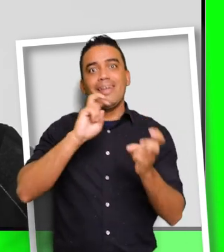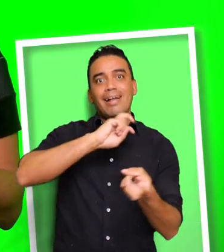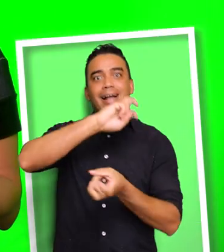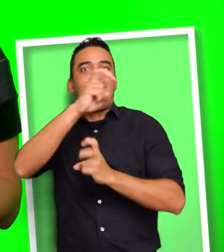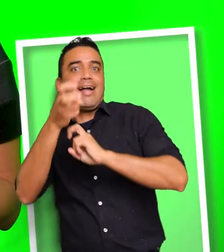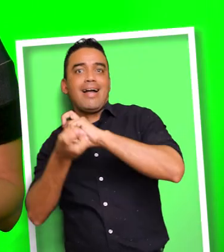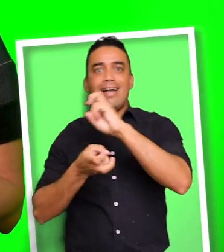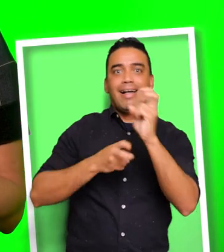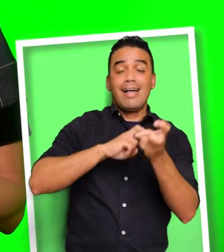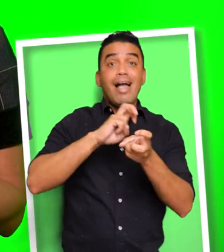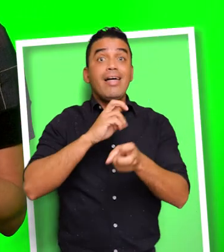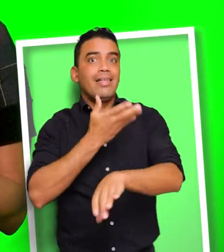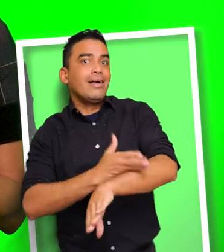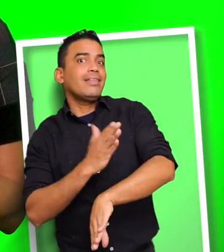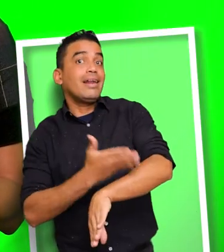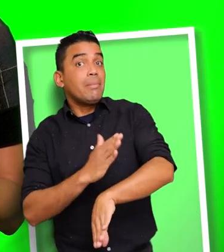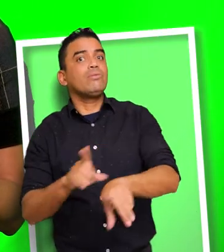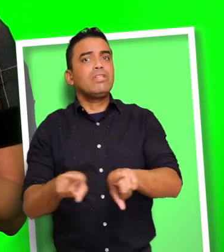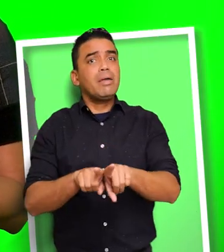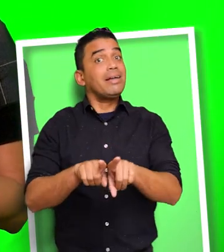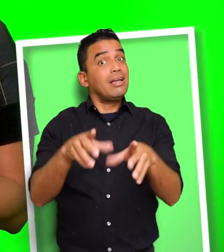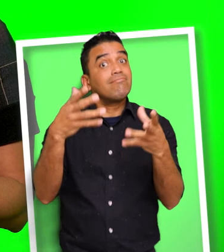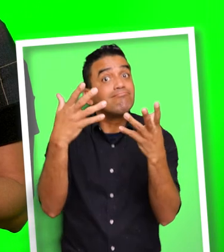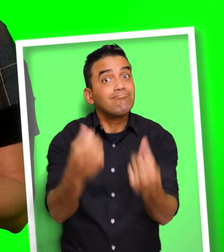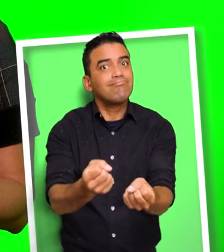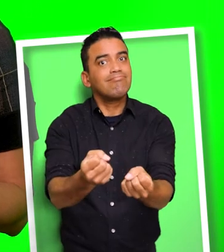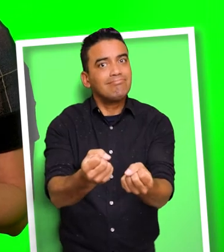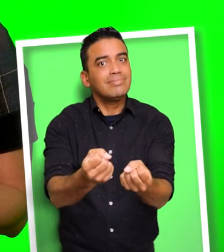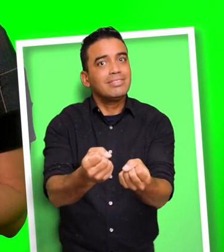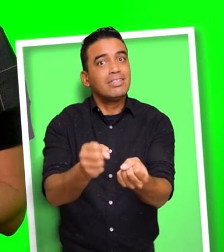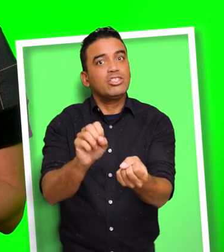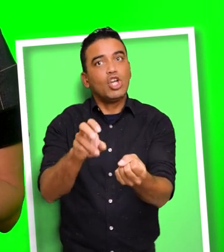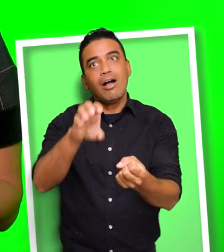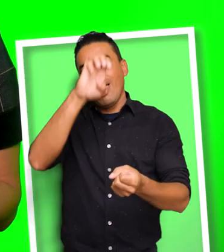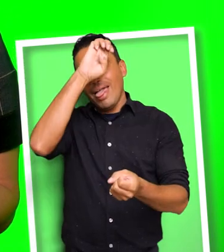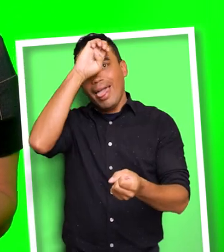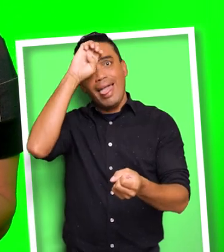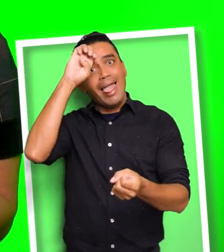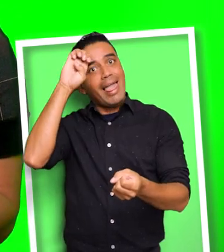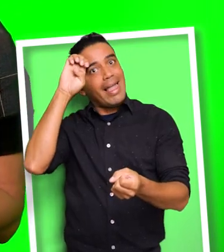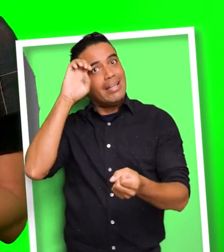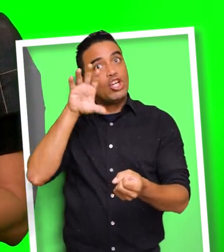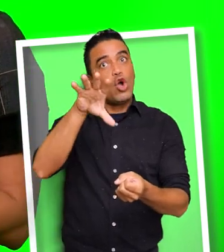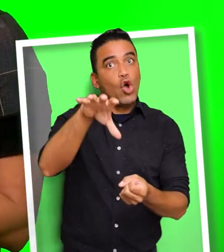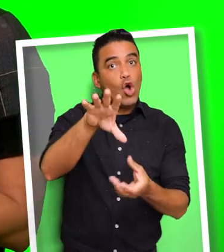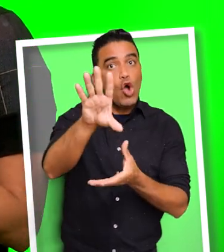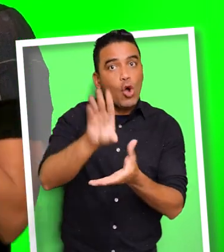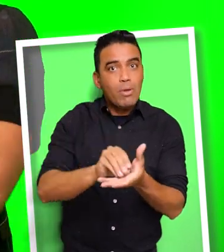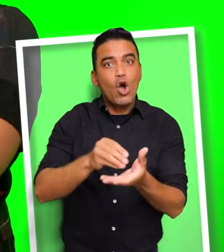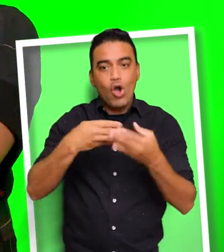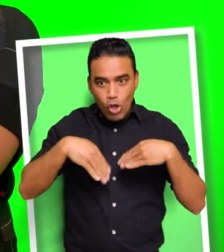treinamento passou por isso, mas nós não pegamos, isso é, para mim é uma questão ética, né? Nós não pegamos a música dos